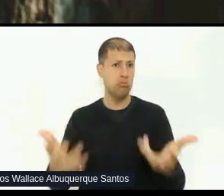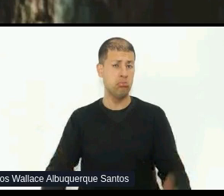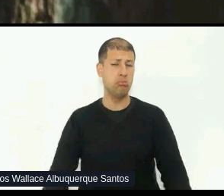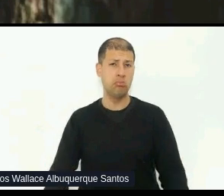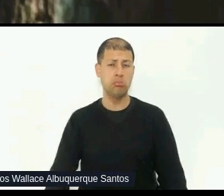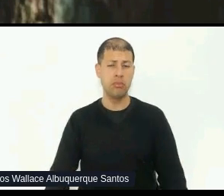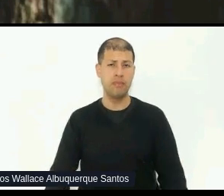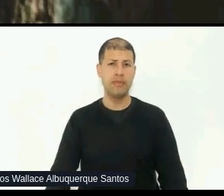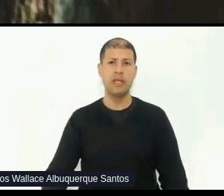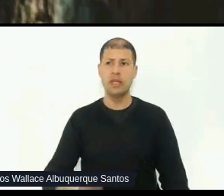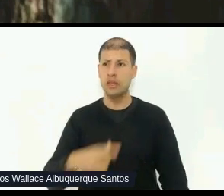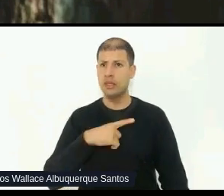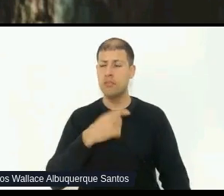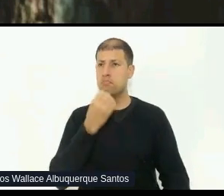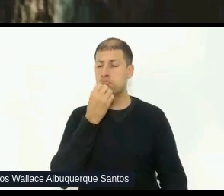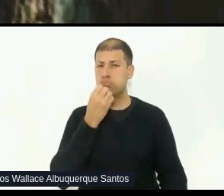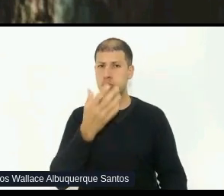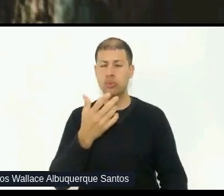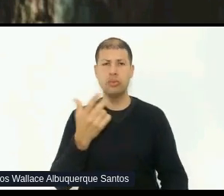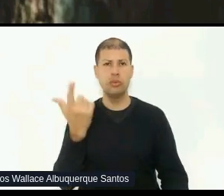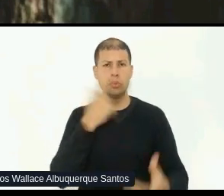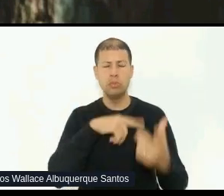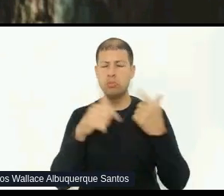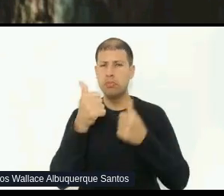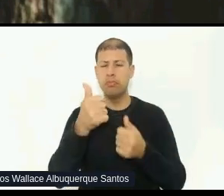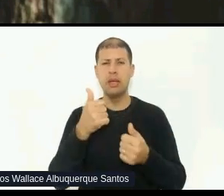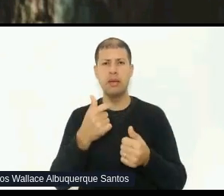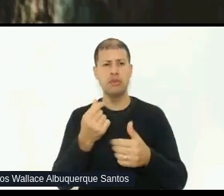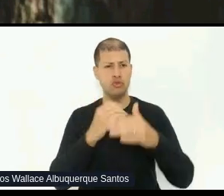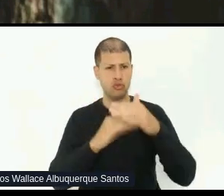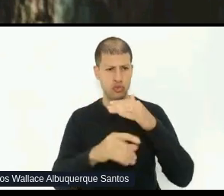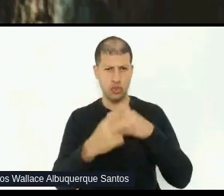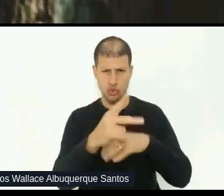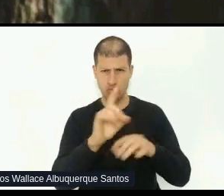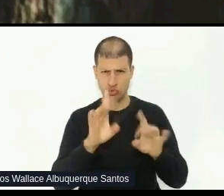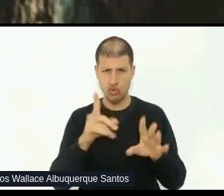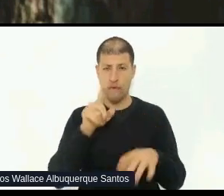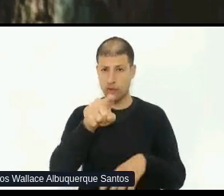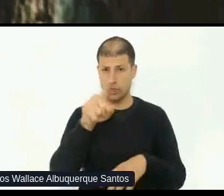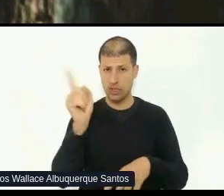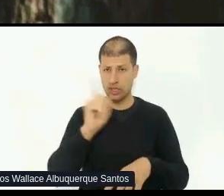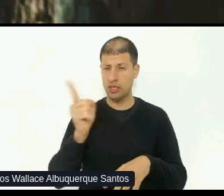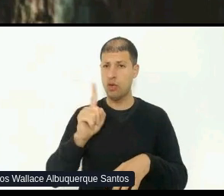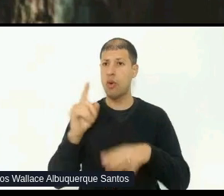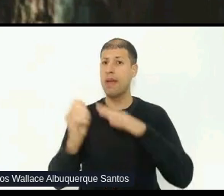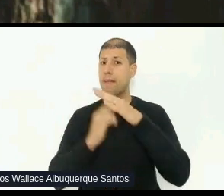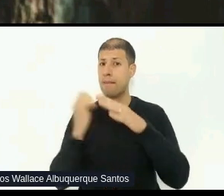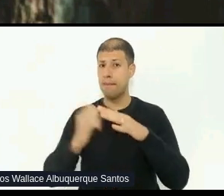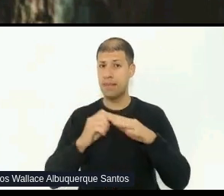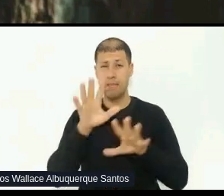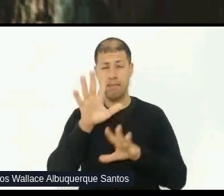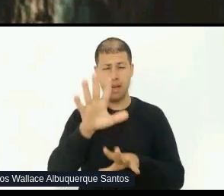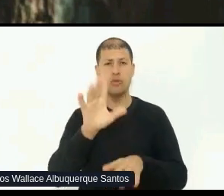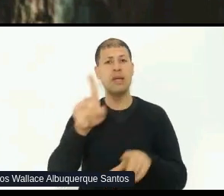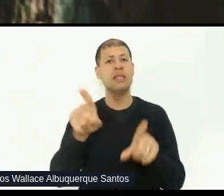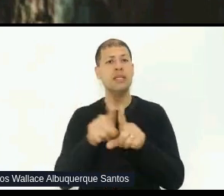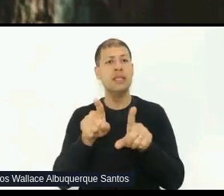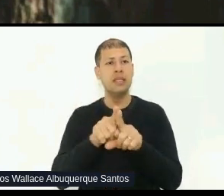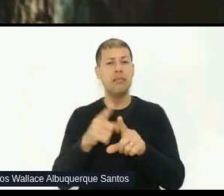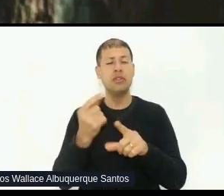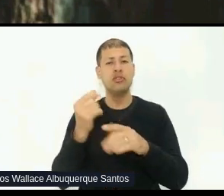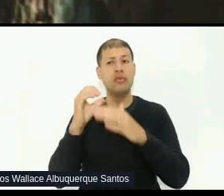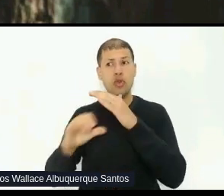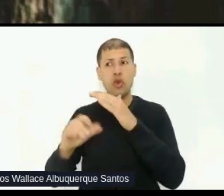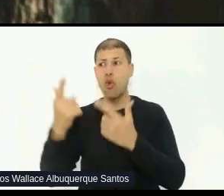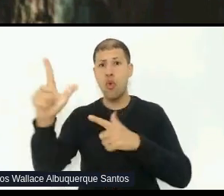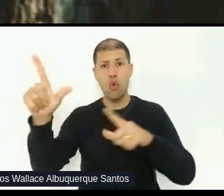existem diversos benefícios que você obtém não por investir nesse tipo de negócio, não só você como empresa sendo uma empresa de impacto, mas também investindo em outras.